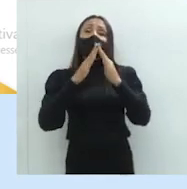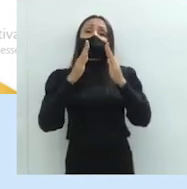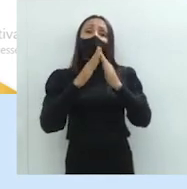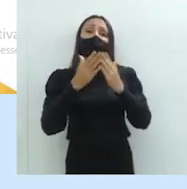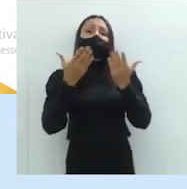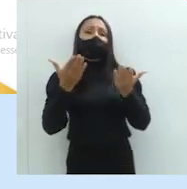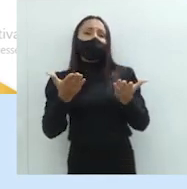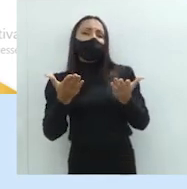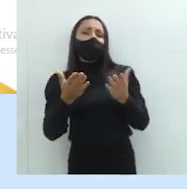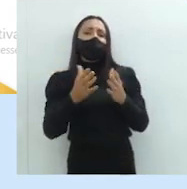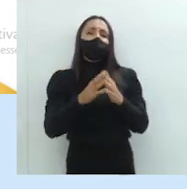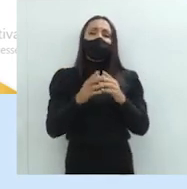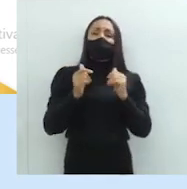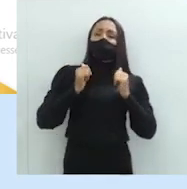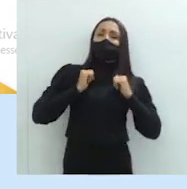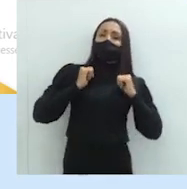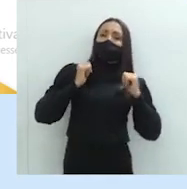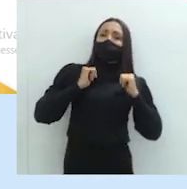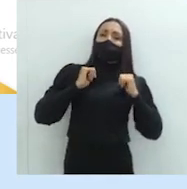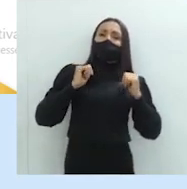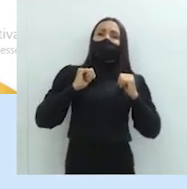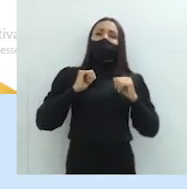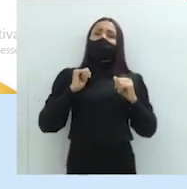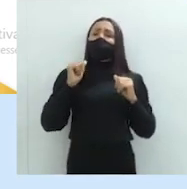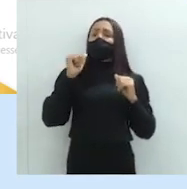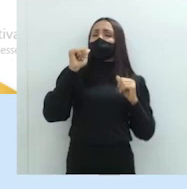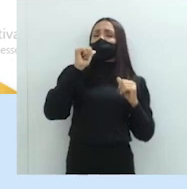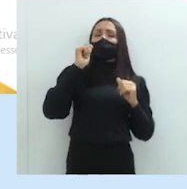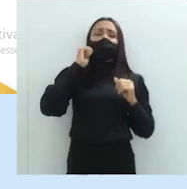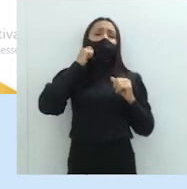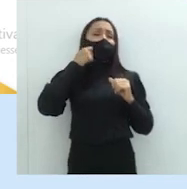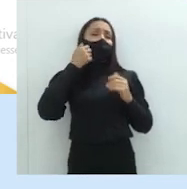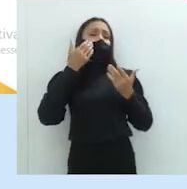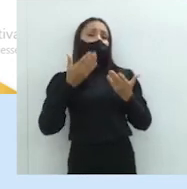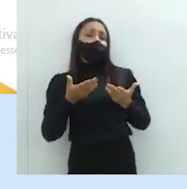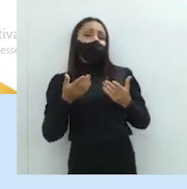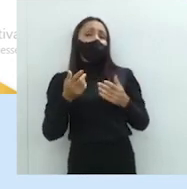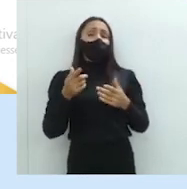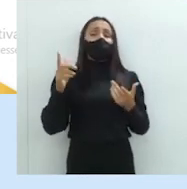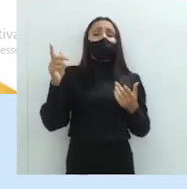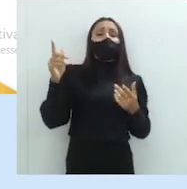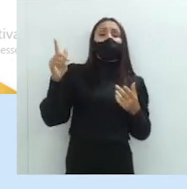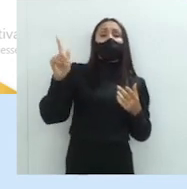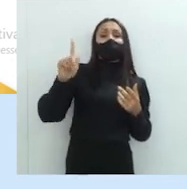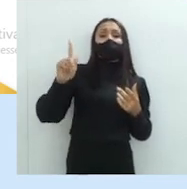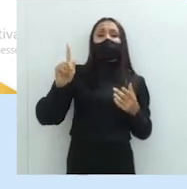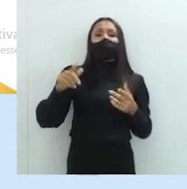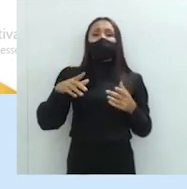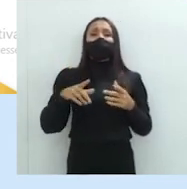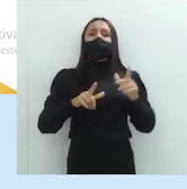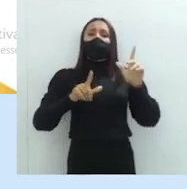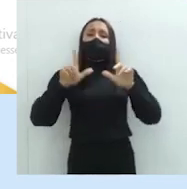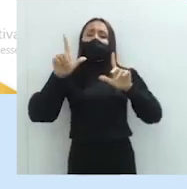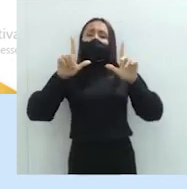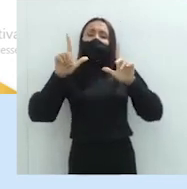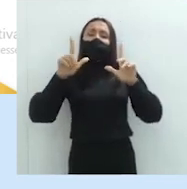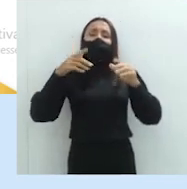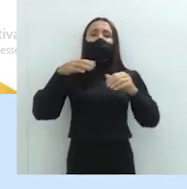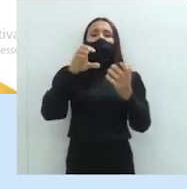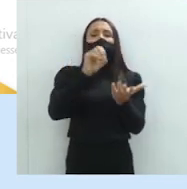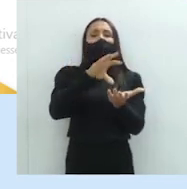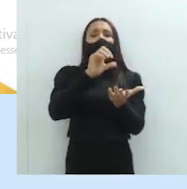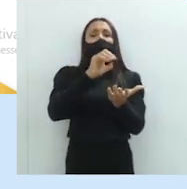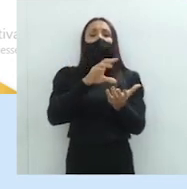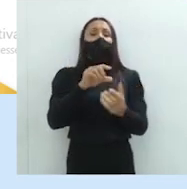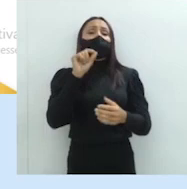seu suco, né? Seu refrigerante, né? Então, assistindo o EducaPE, vai agora me responder o que